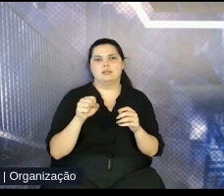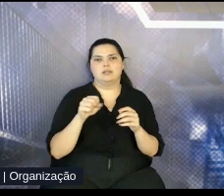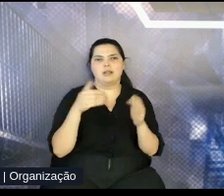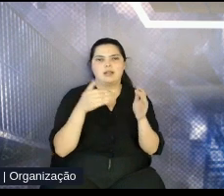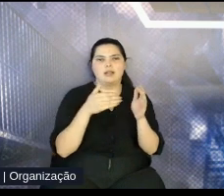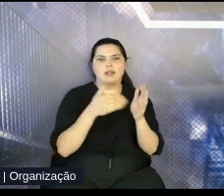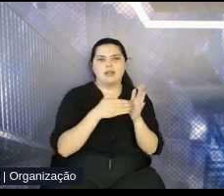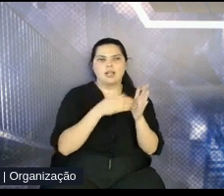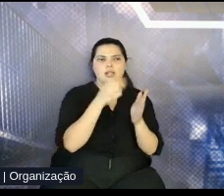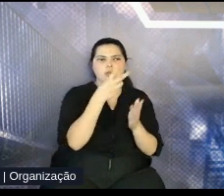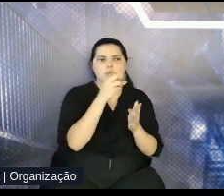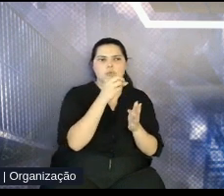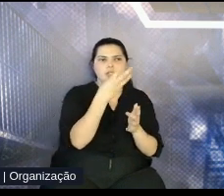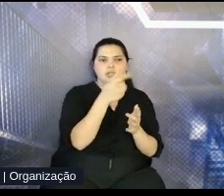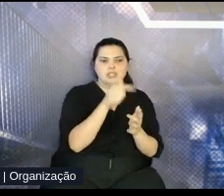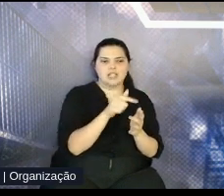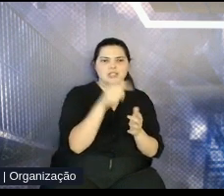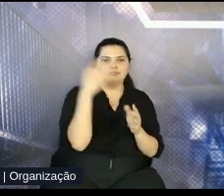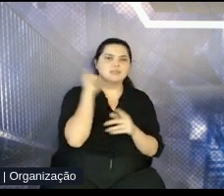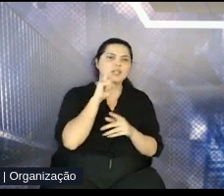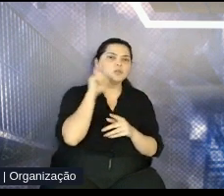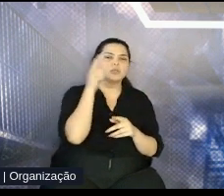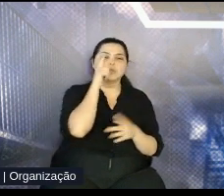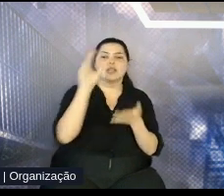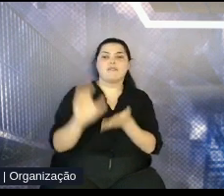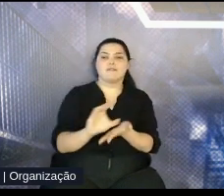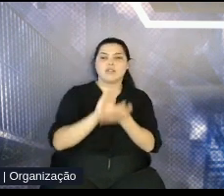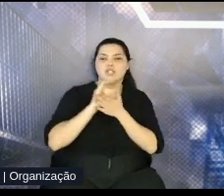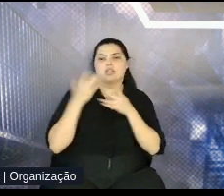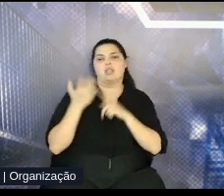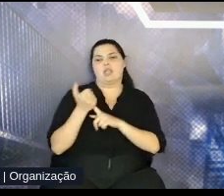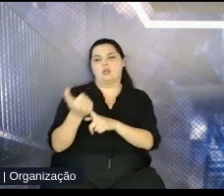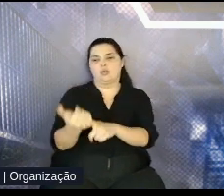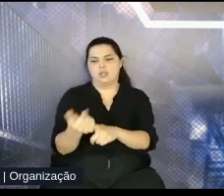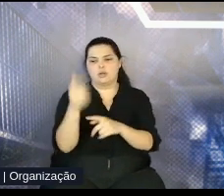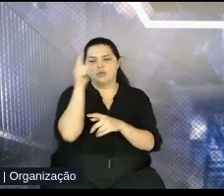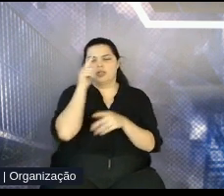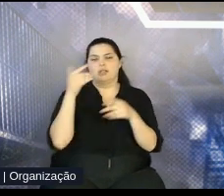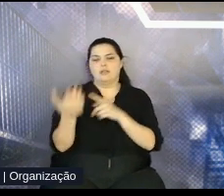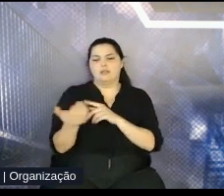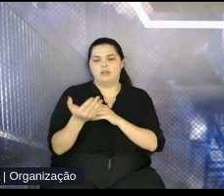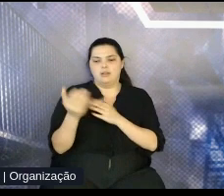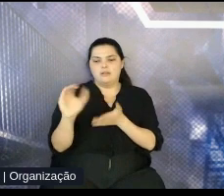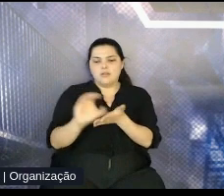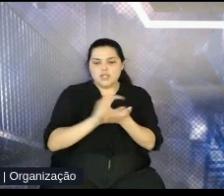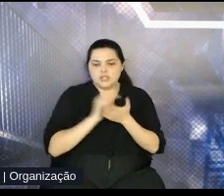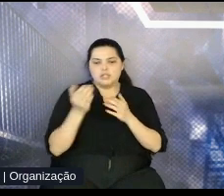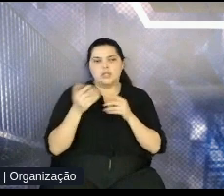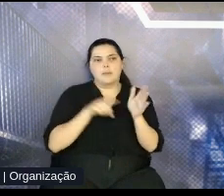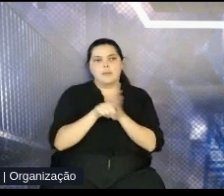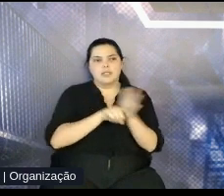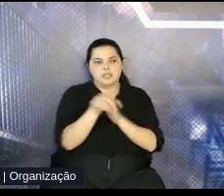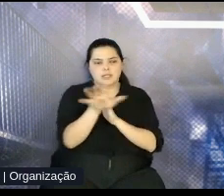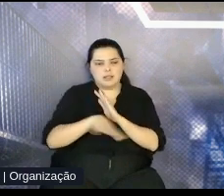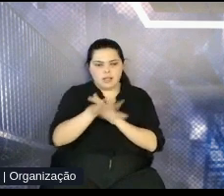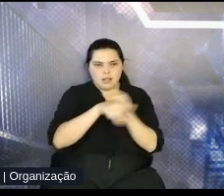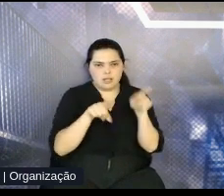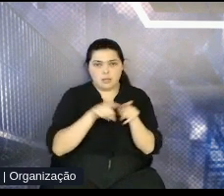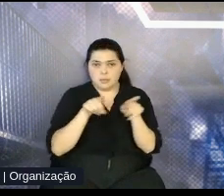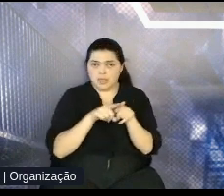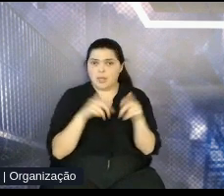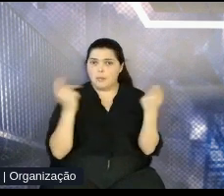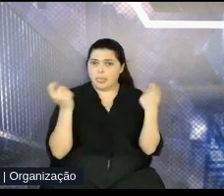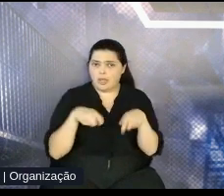mostram que investir nessas tecnologias, investir em pesquisas para esses players de mercado, né,